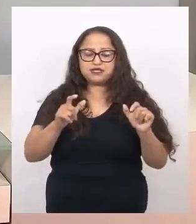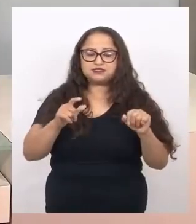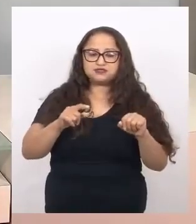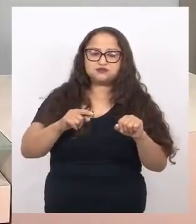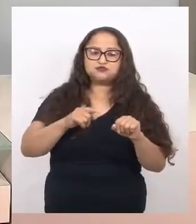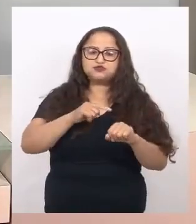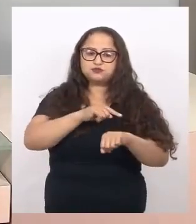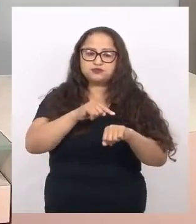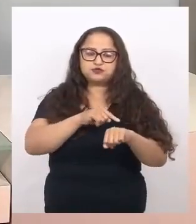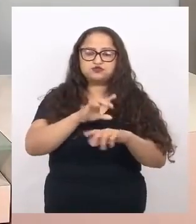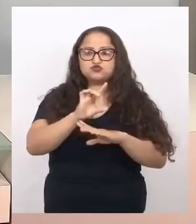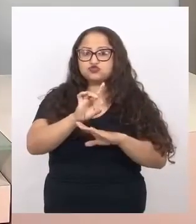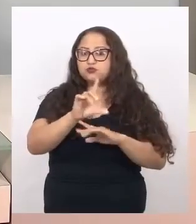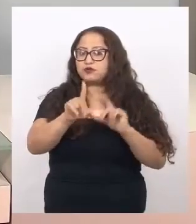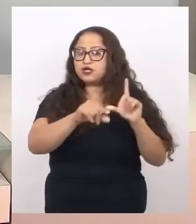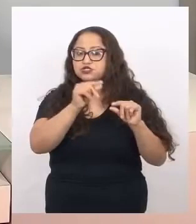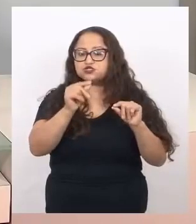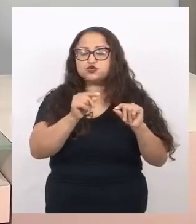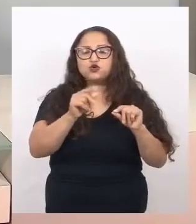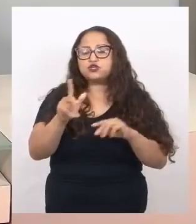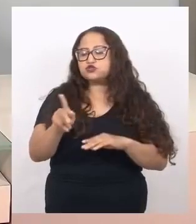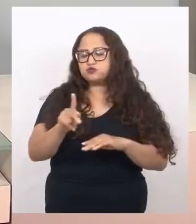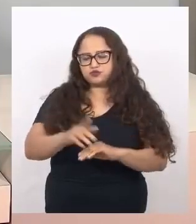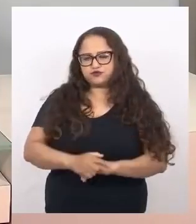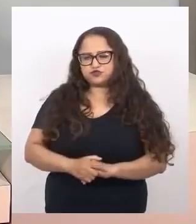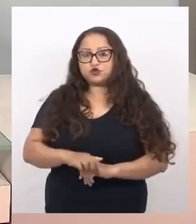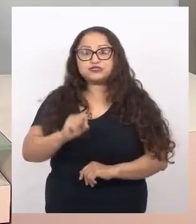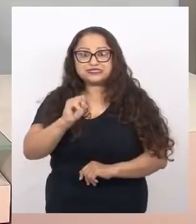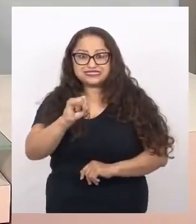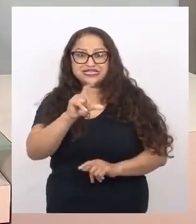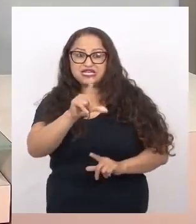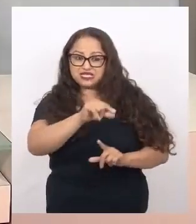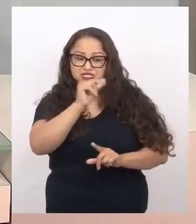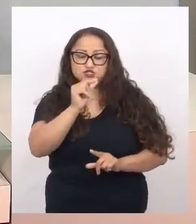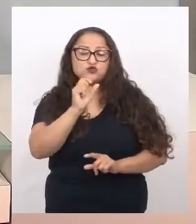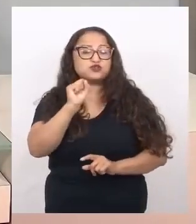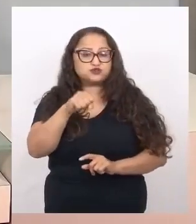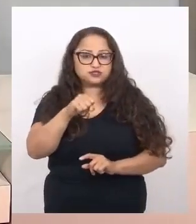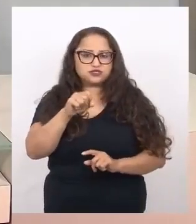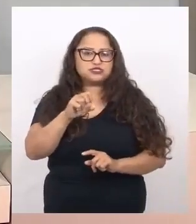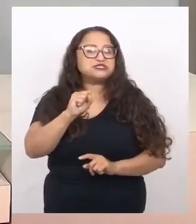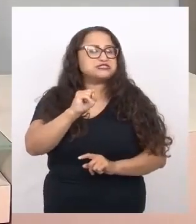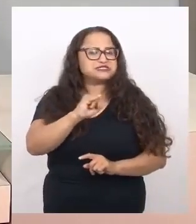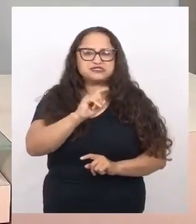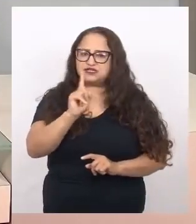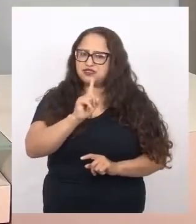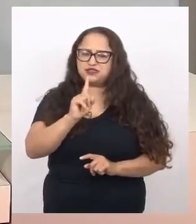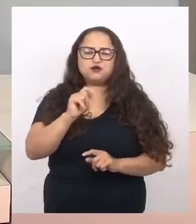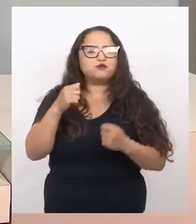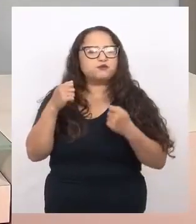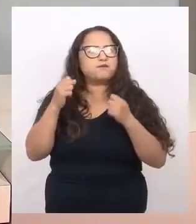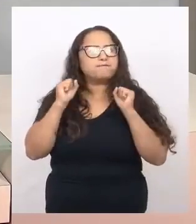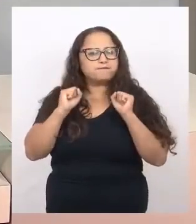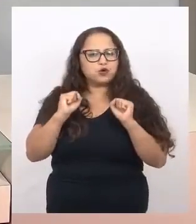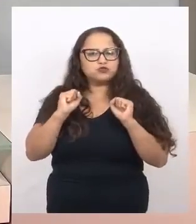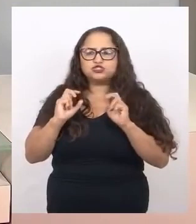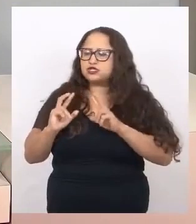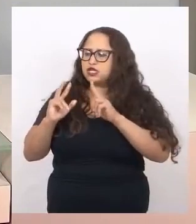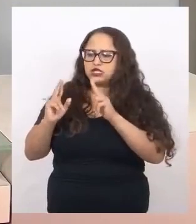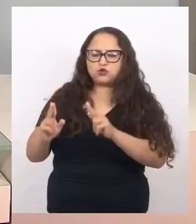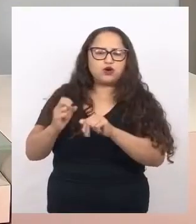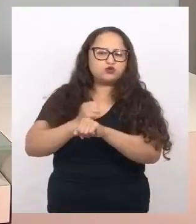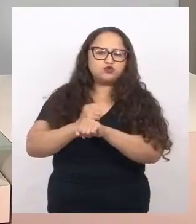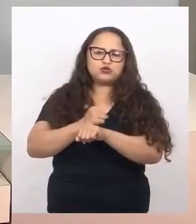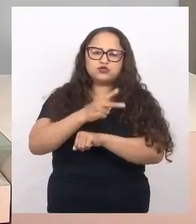pela opção do docente. Se o docente tiver optado pela ampliação, sim. Se o docente não optou pela ampliação, mantém a jornada dele de